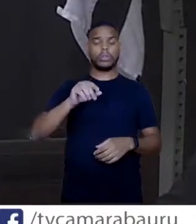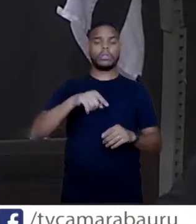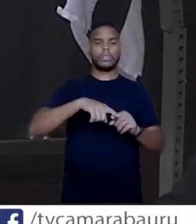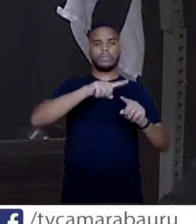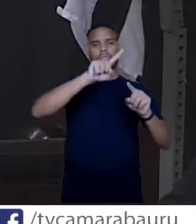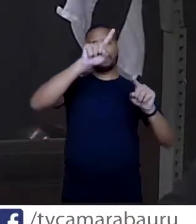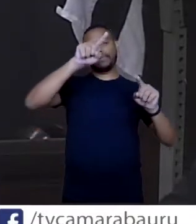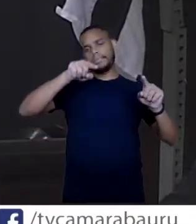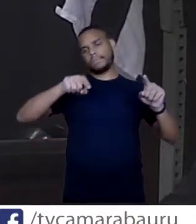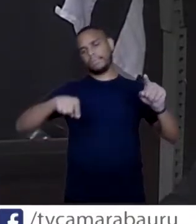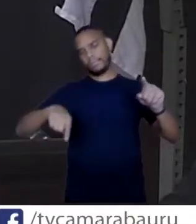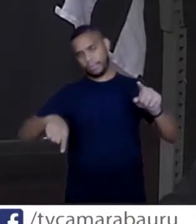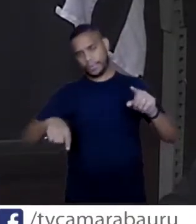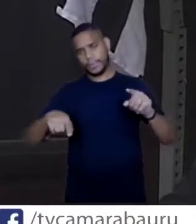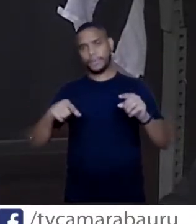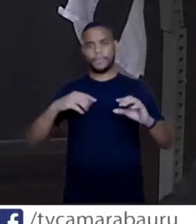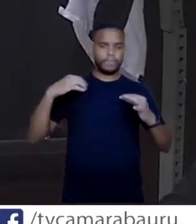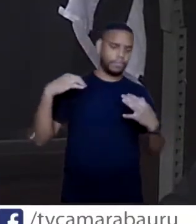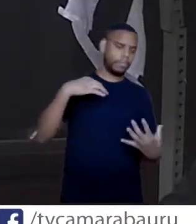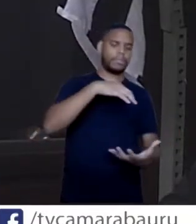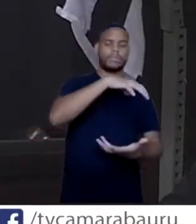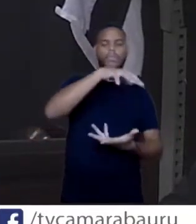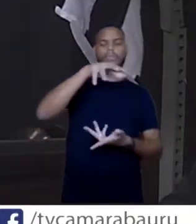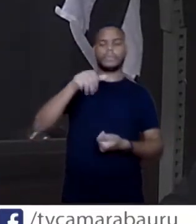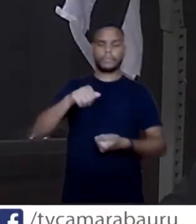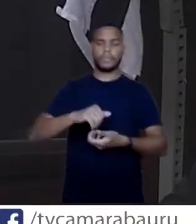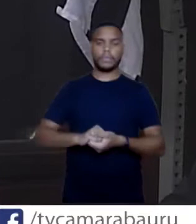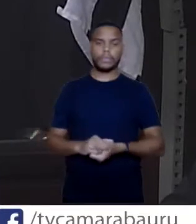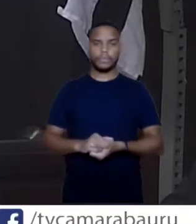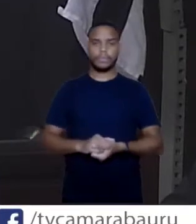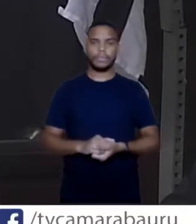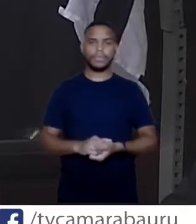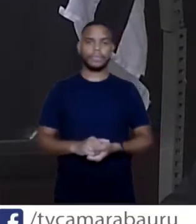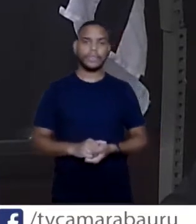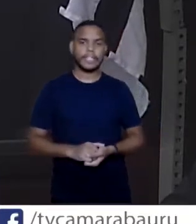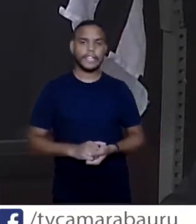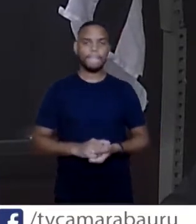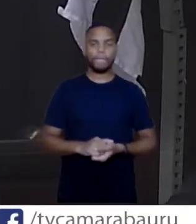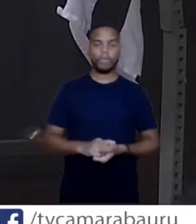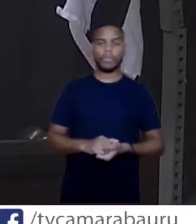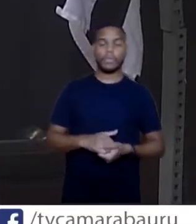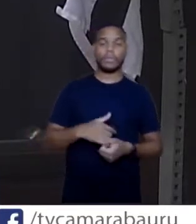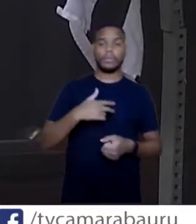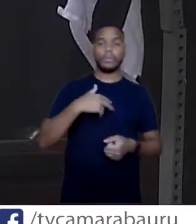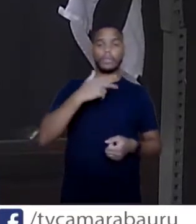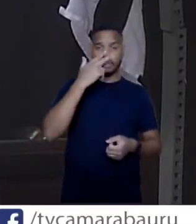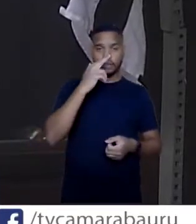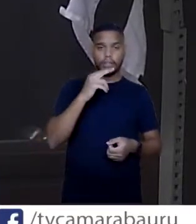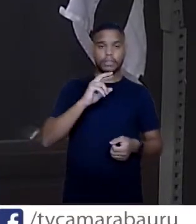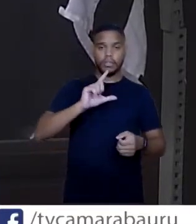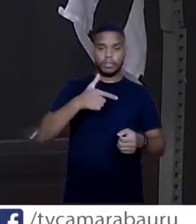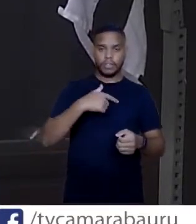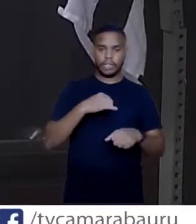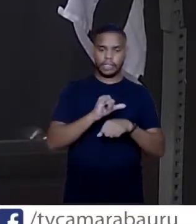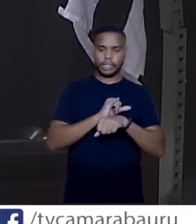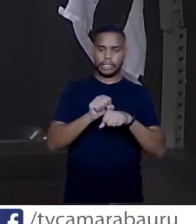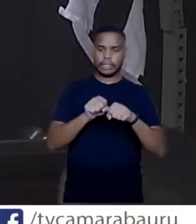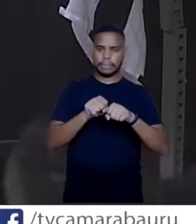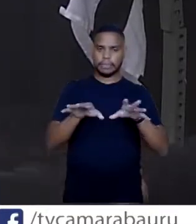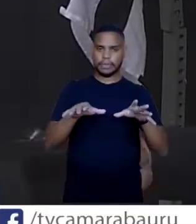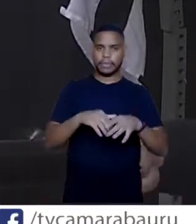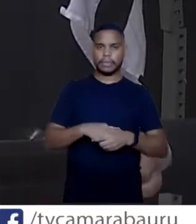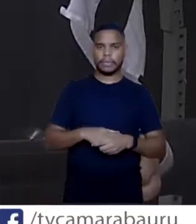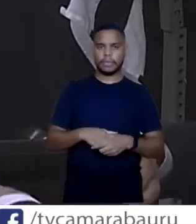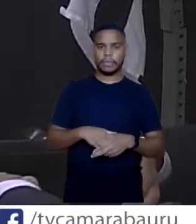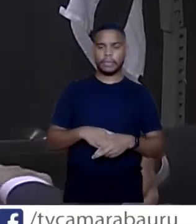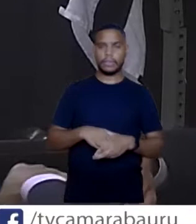do mundo globalizado bem parece até que a coisa foi lançada de forma estratégica senhor tudo bem a